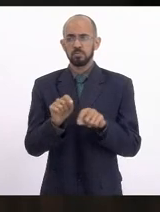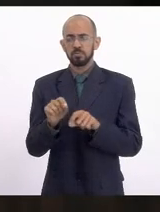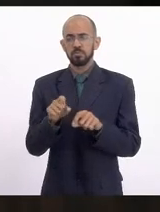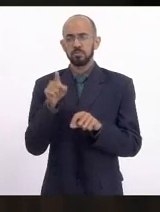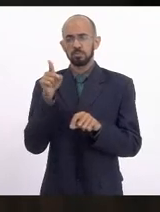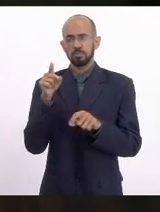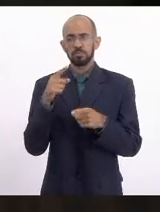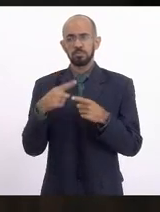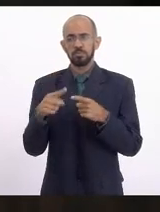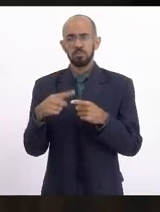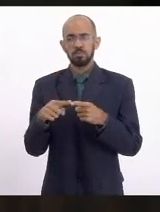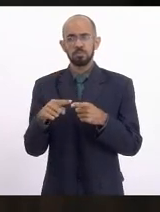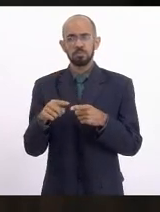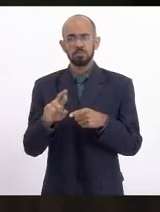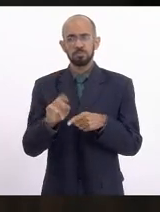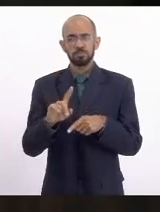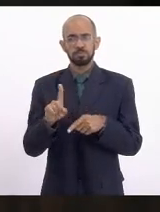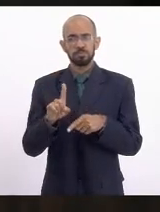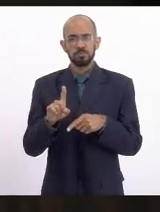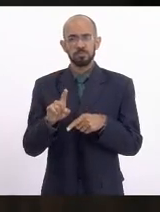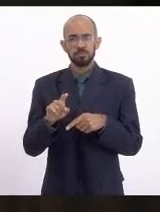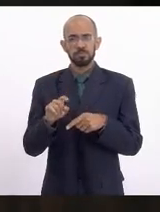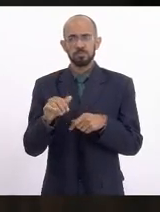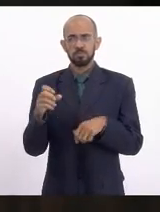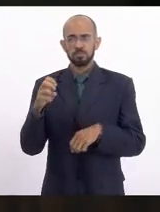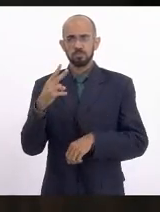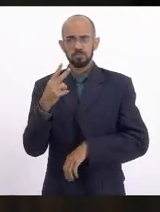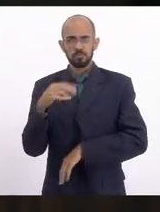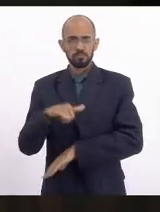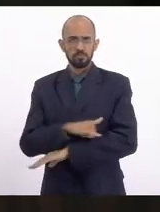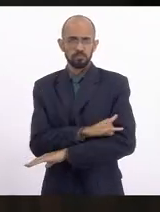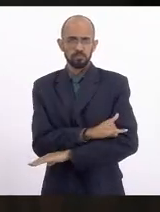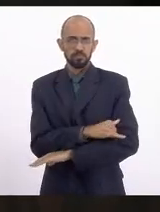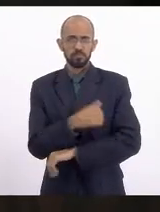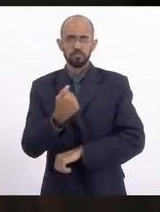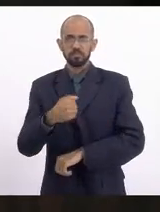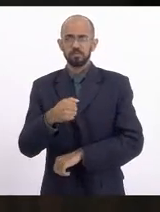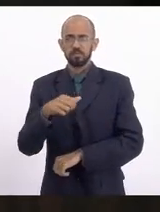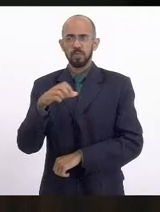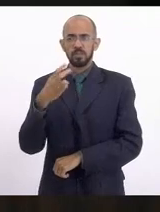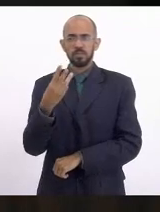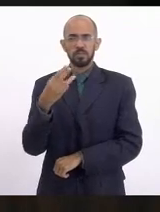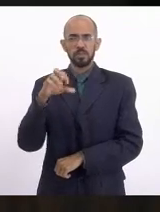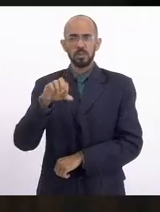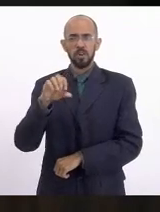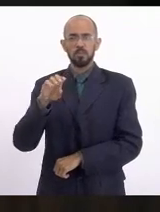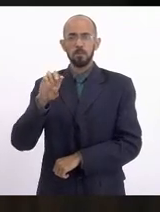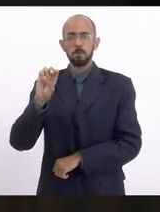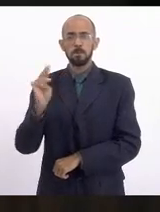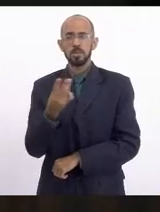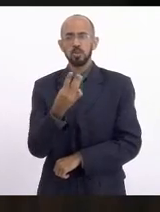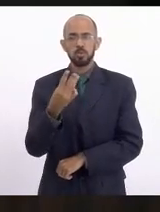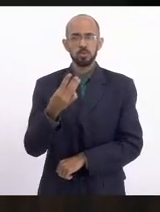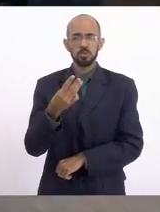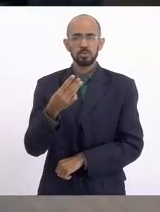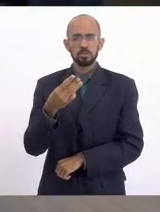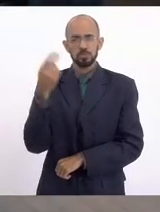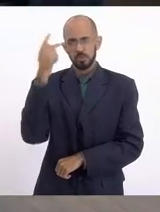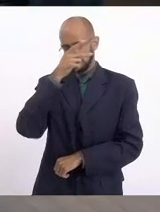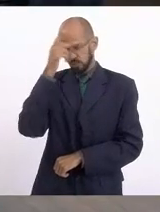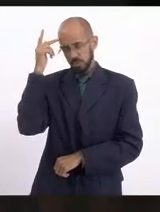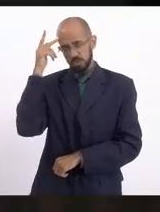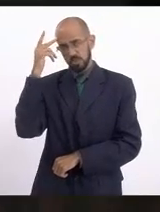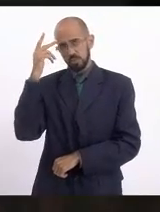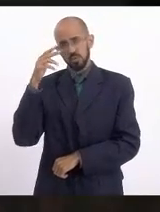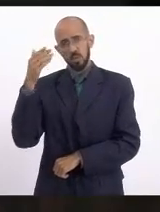ali não é a questão para ter dois aeroportos concorreram com outros até 39 milhões de passageiros anos e hoje você longe